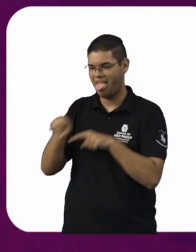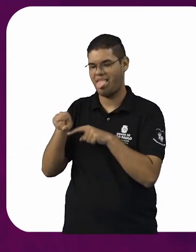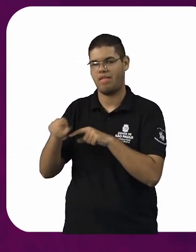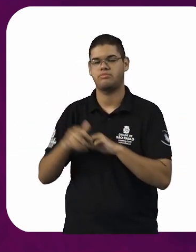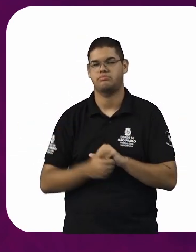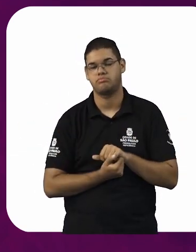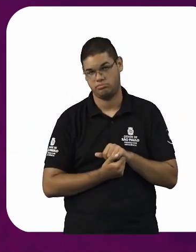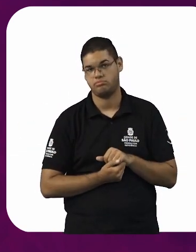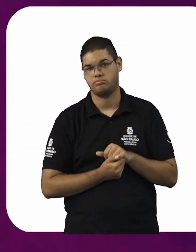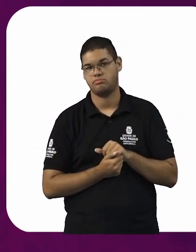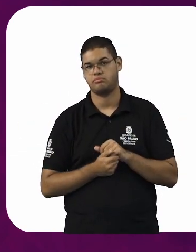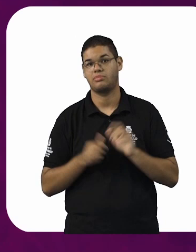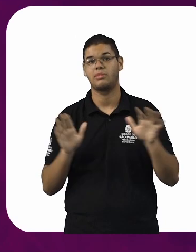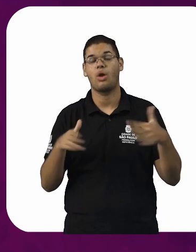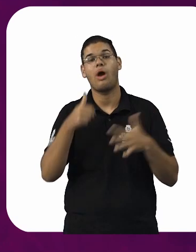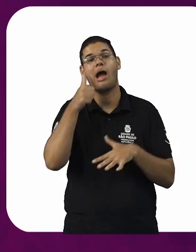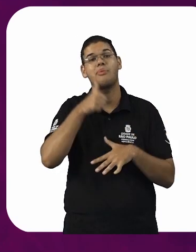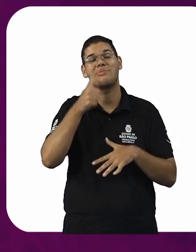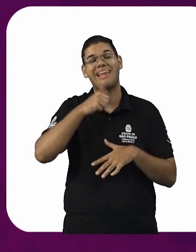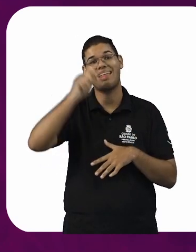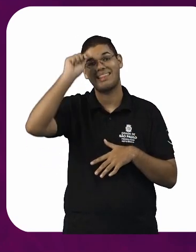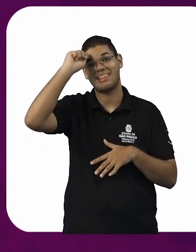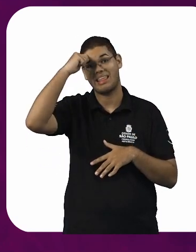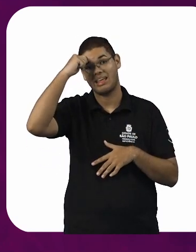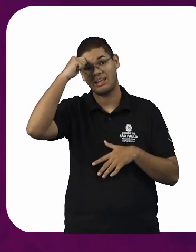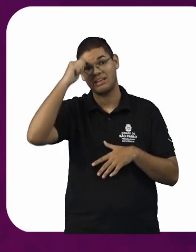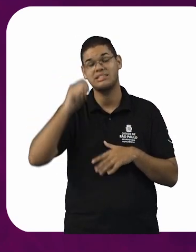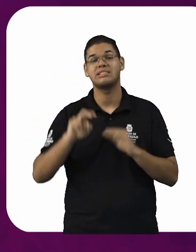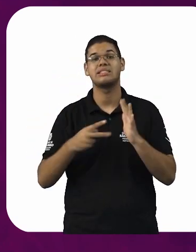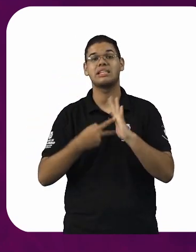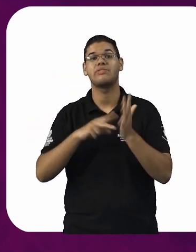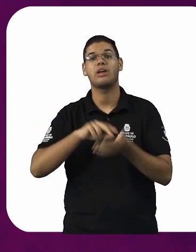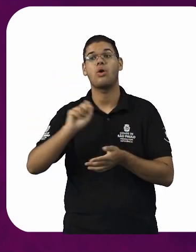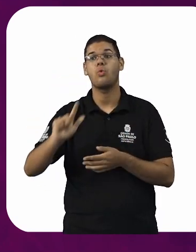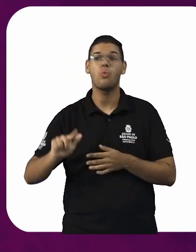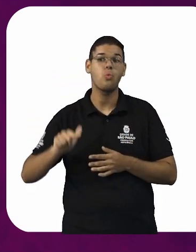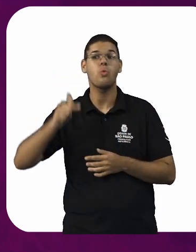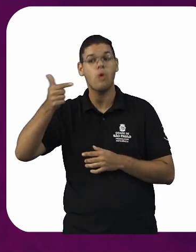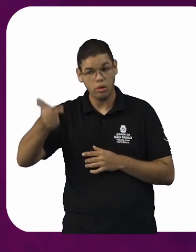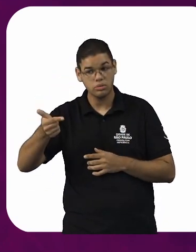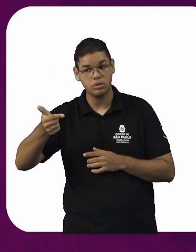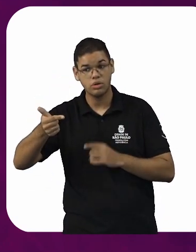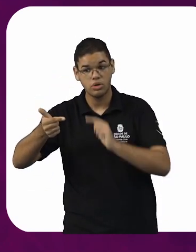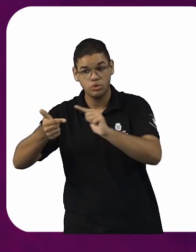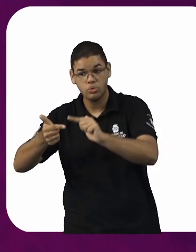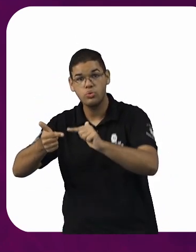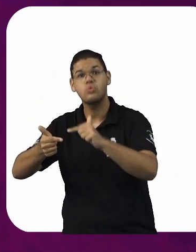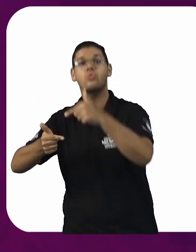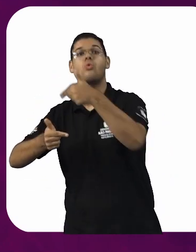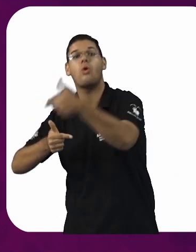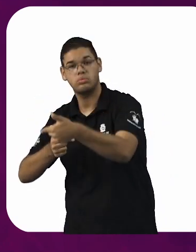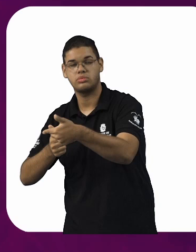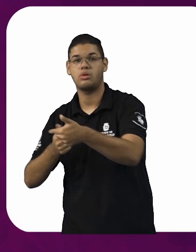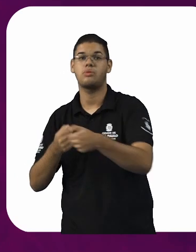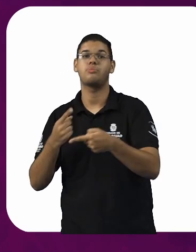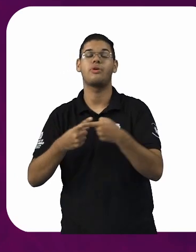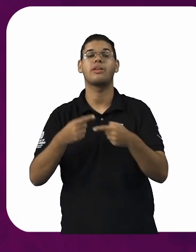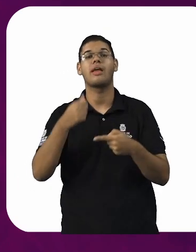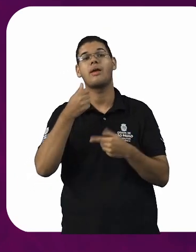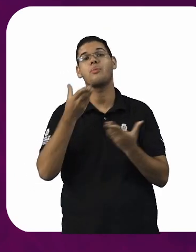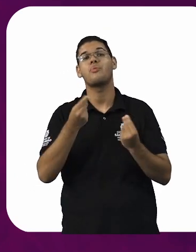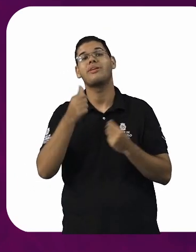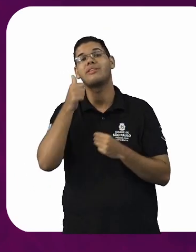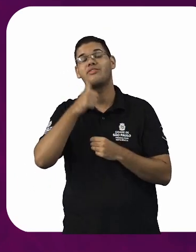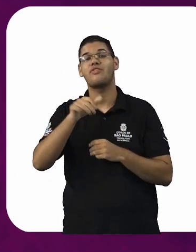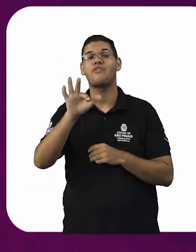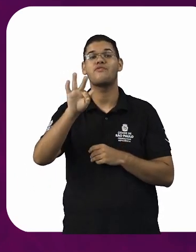falam, a mulher negra é o outro do outro, porque aí o feminismo muitas vezes foca em demandas das mulheres brancas, do